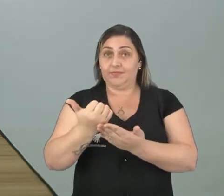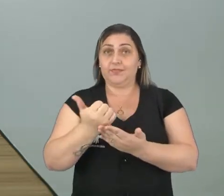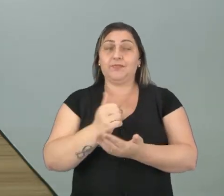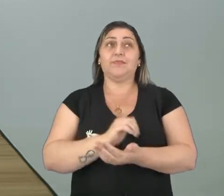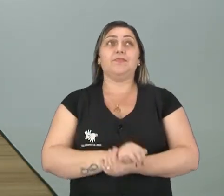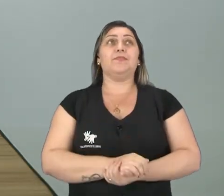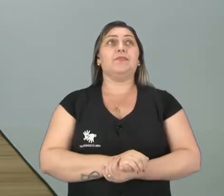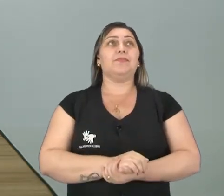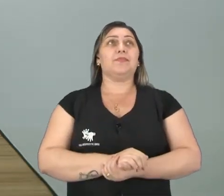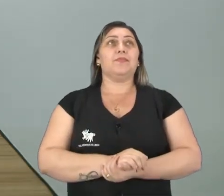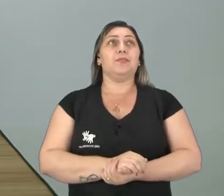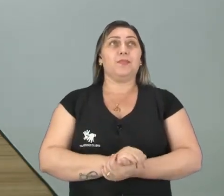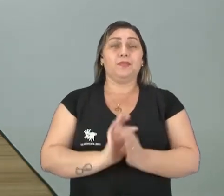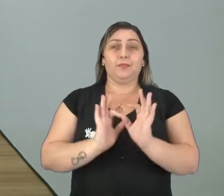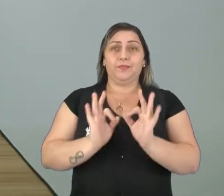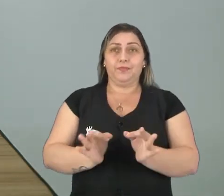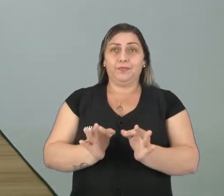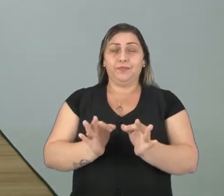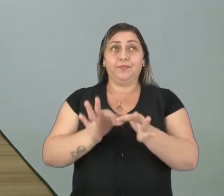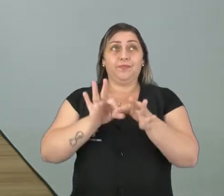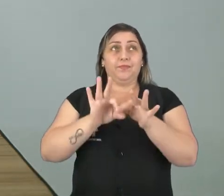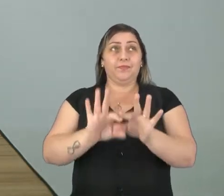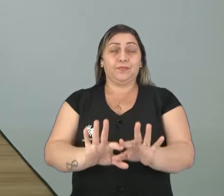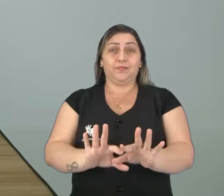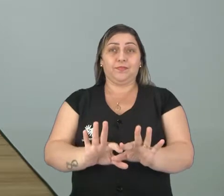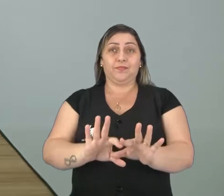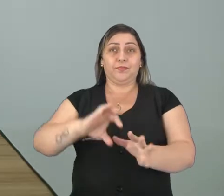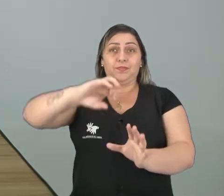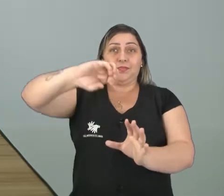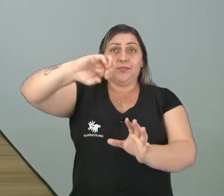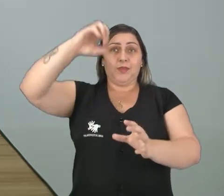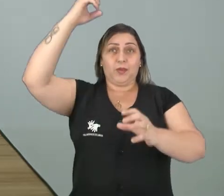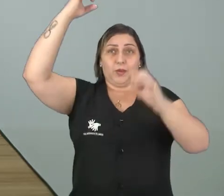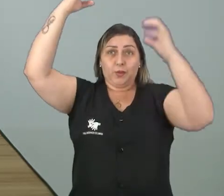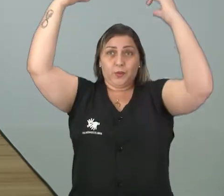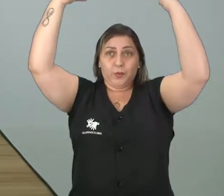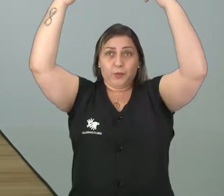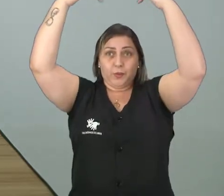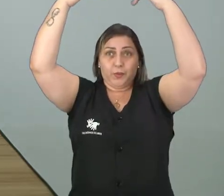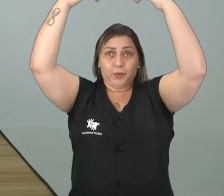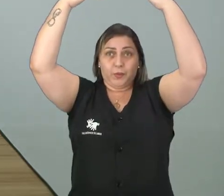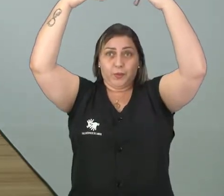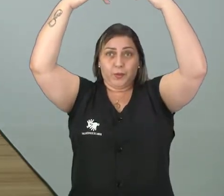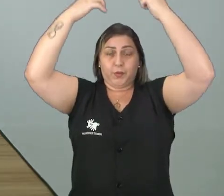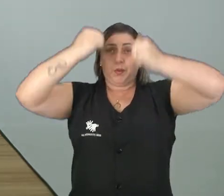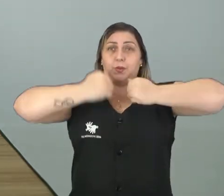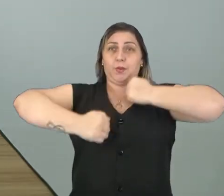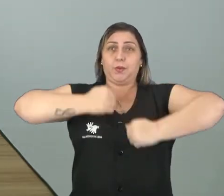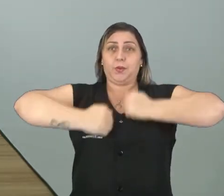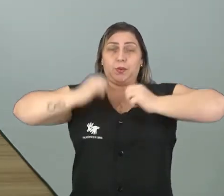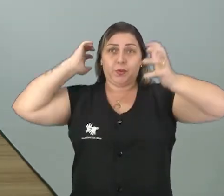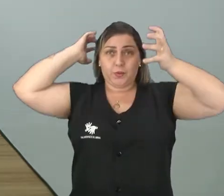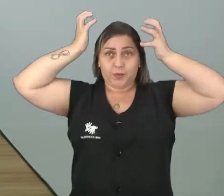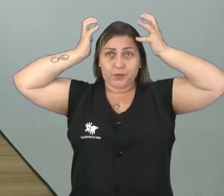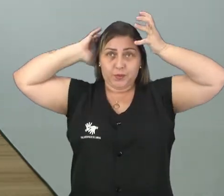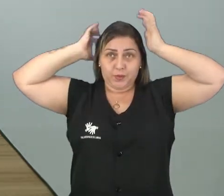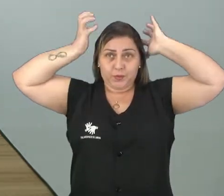ação, certo? Deixar o chuveiro aberto ao ensaboar o corpo e o